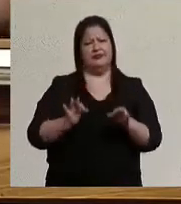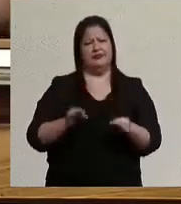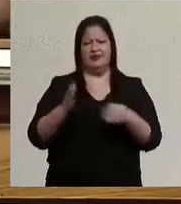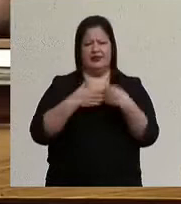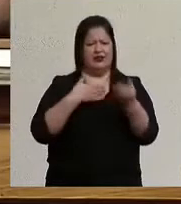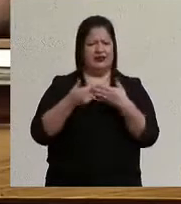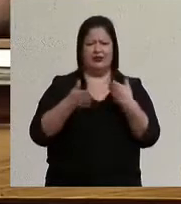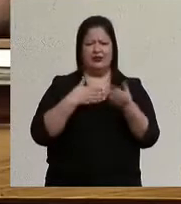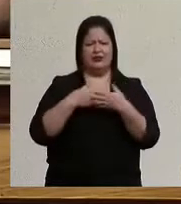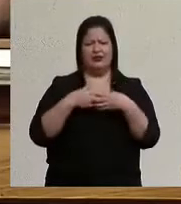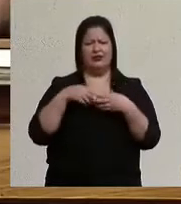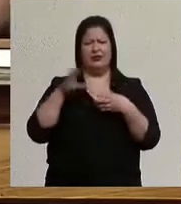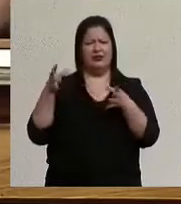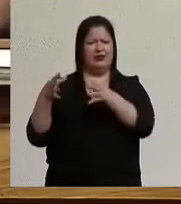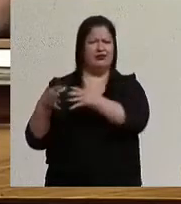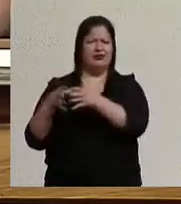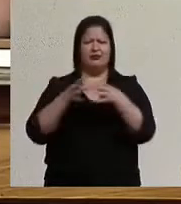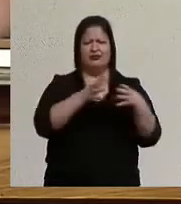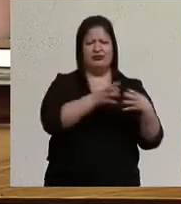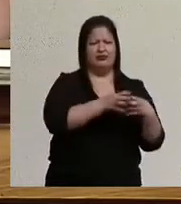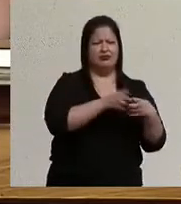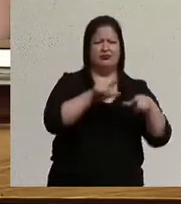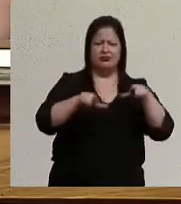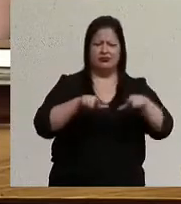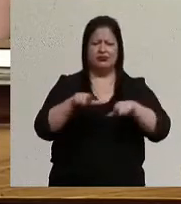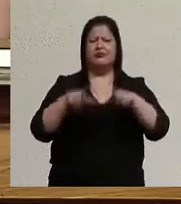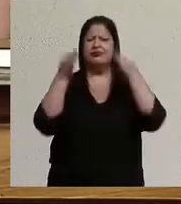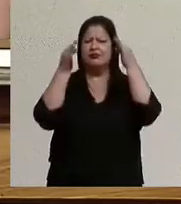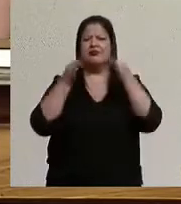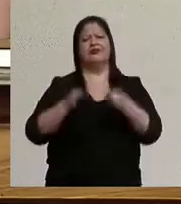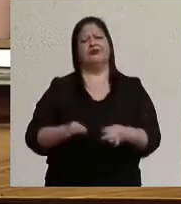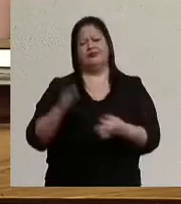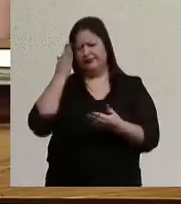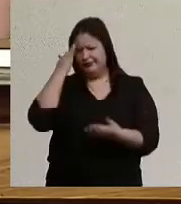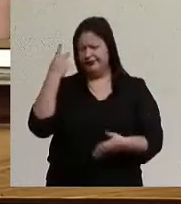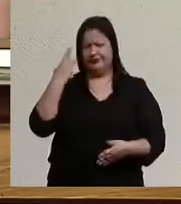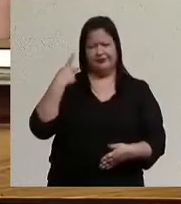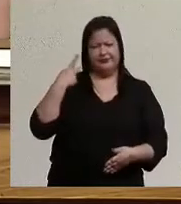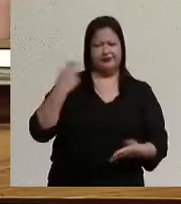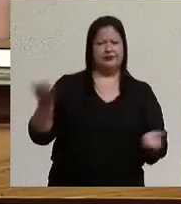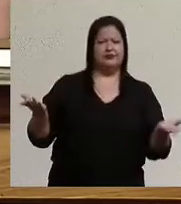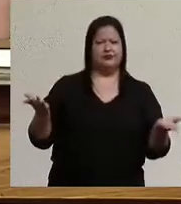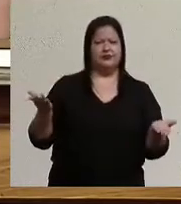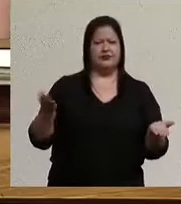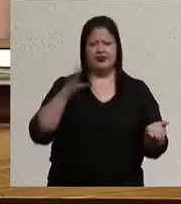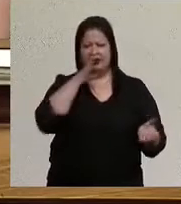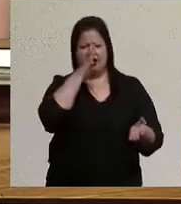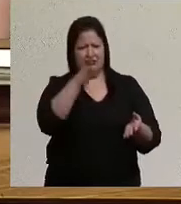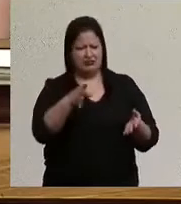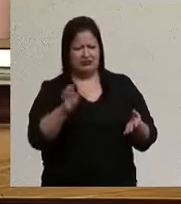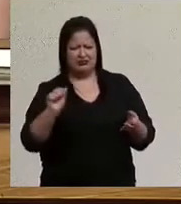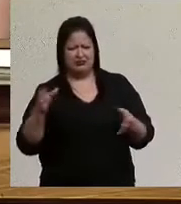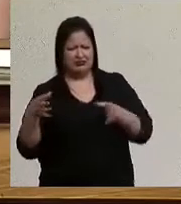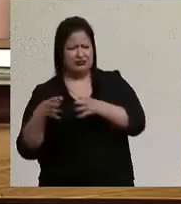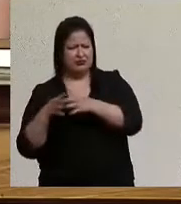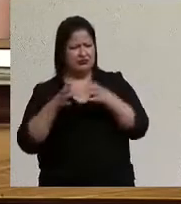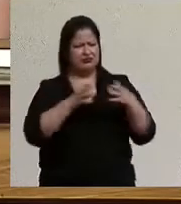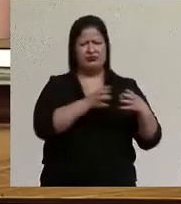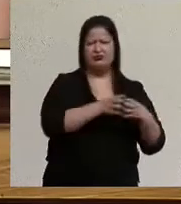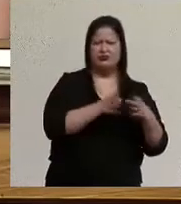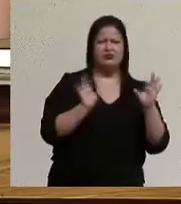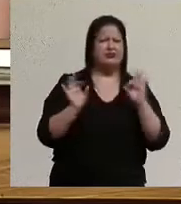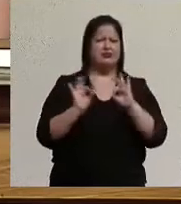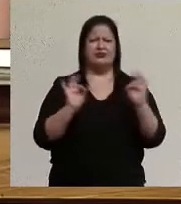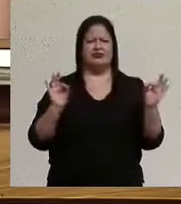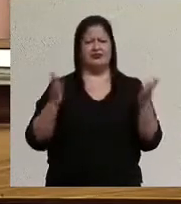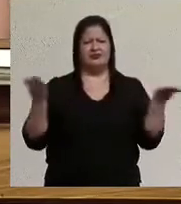ascendentes de lado no trabalho muito obrigada a vereadora não toque nem atacando a nem B só que a